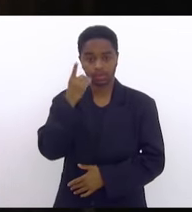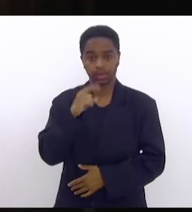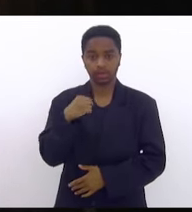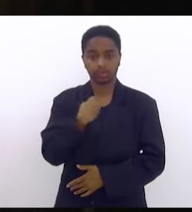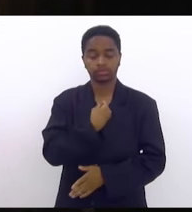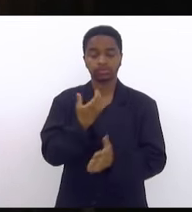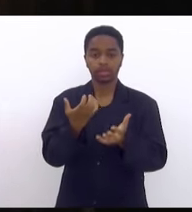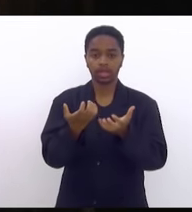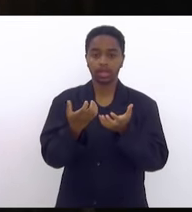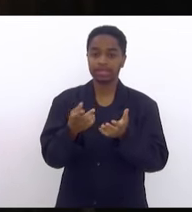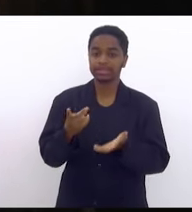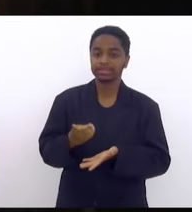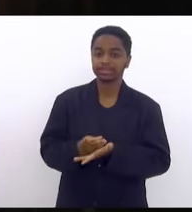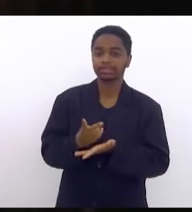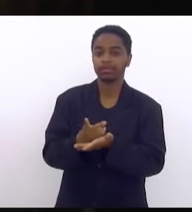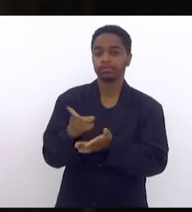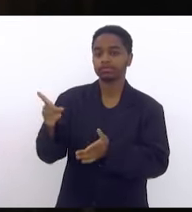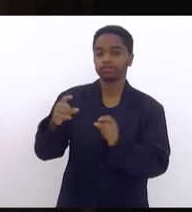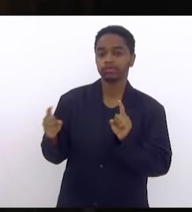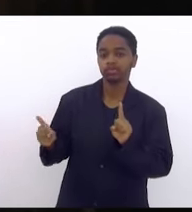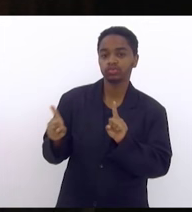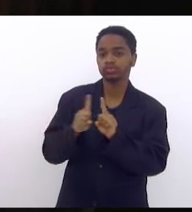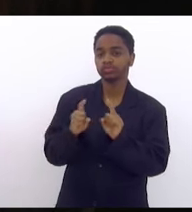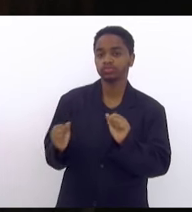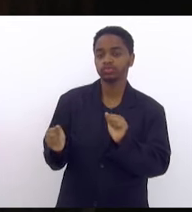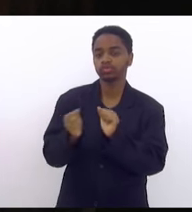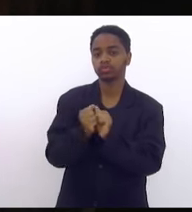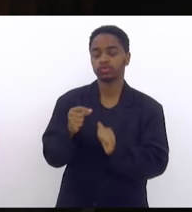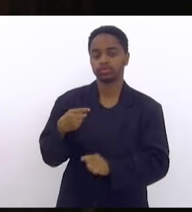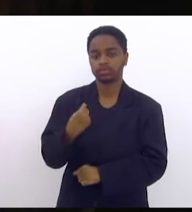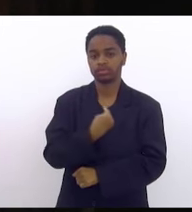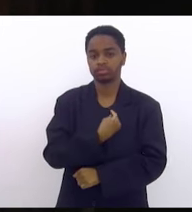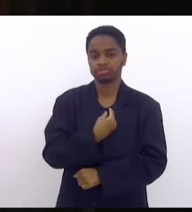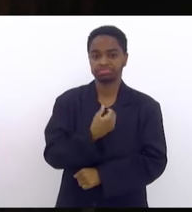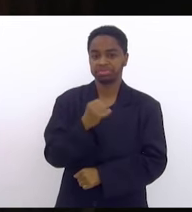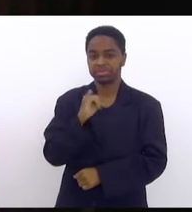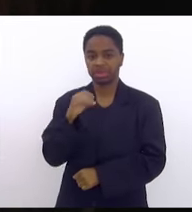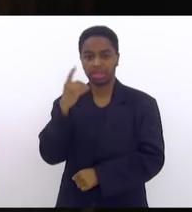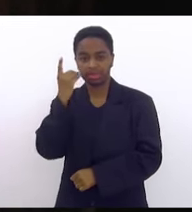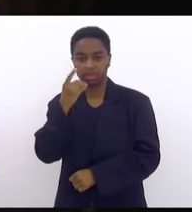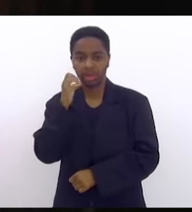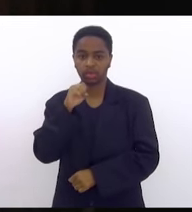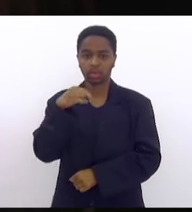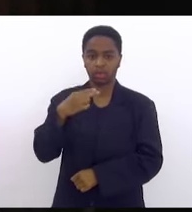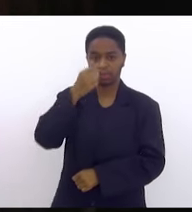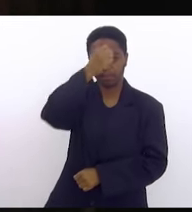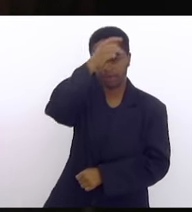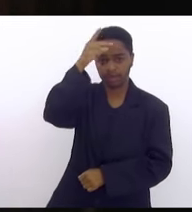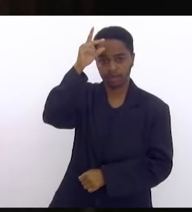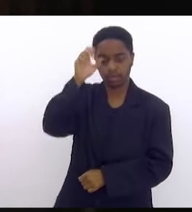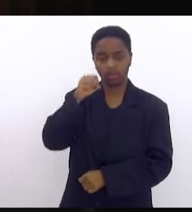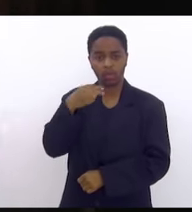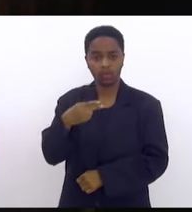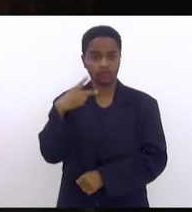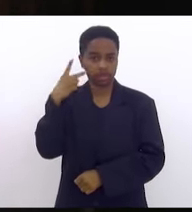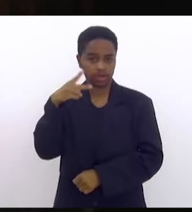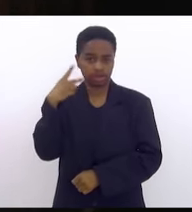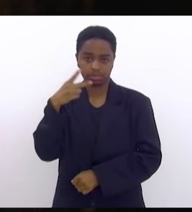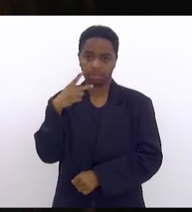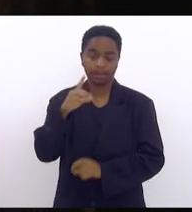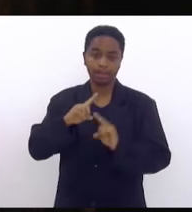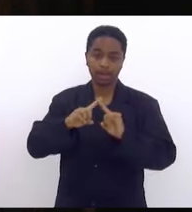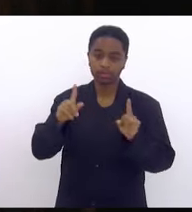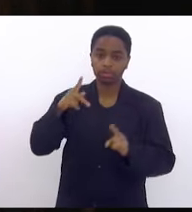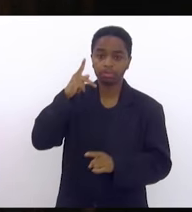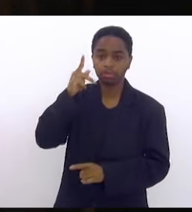queremos sempre o senhor ao nosso lado, próximo da gente, seja como deputado, seja como prefeito, seja como vereador, como político,